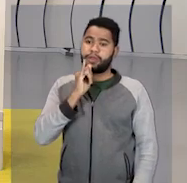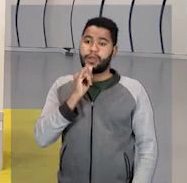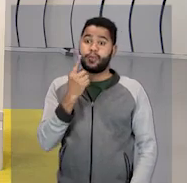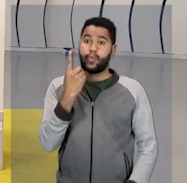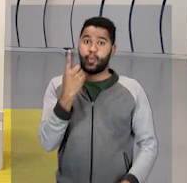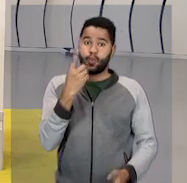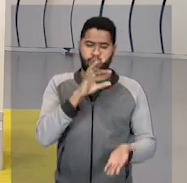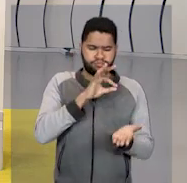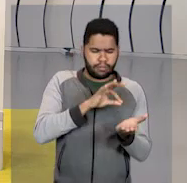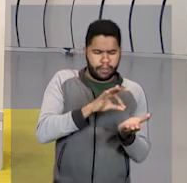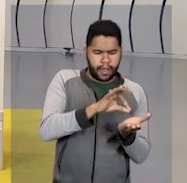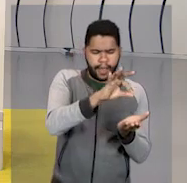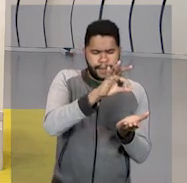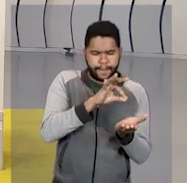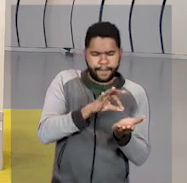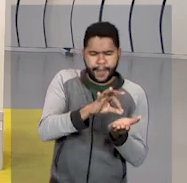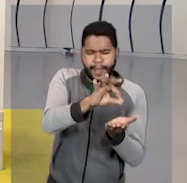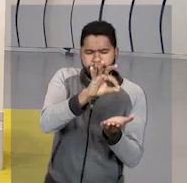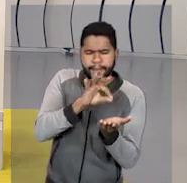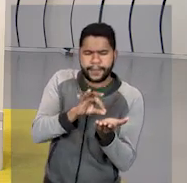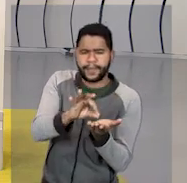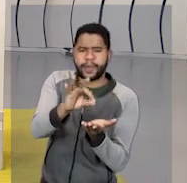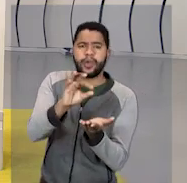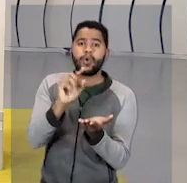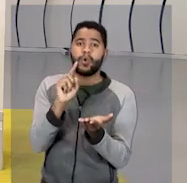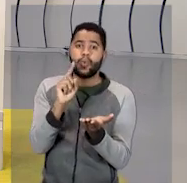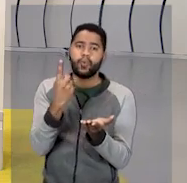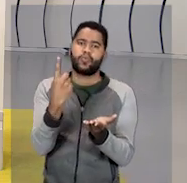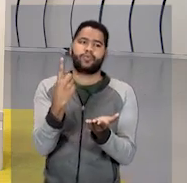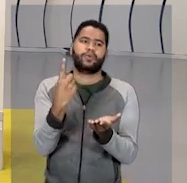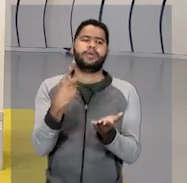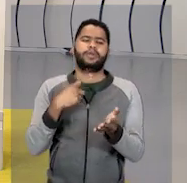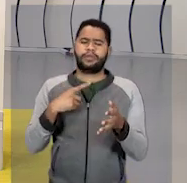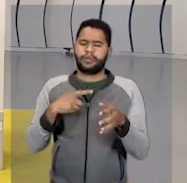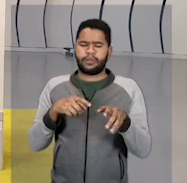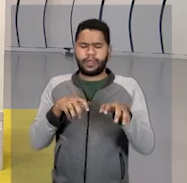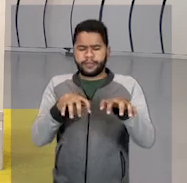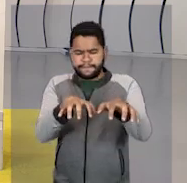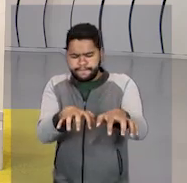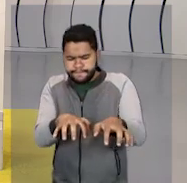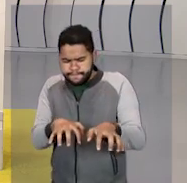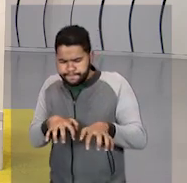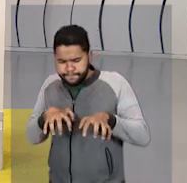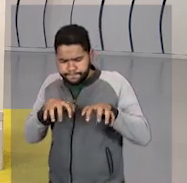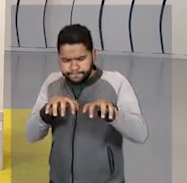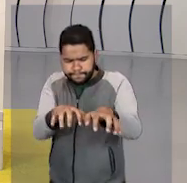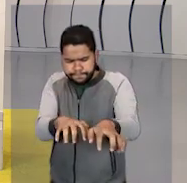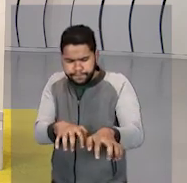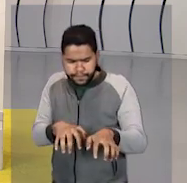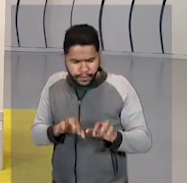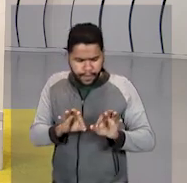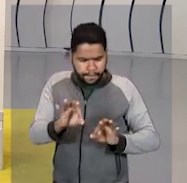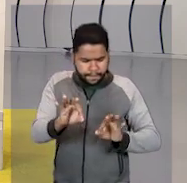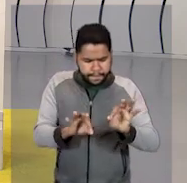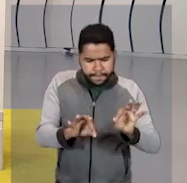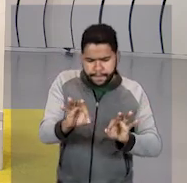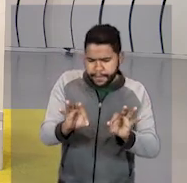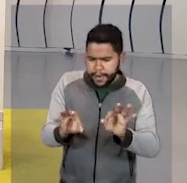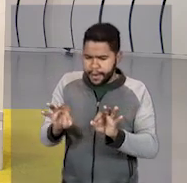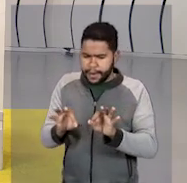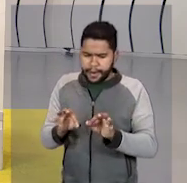da soja, quer dizer, você tem ali o preparo, o arado, faz toda a questão da área, né, do caso aí